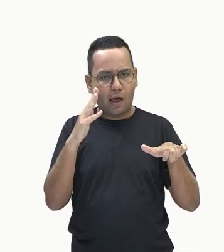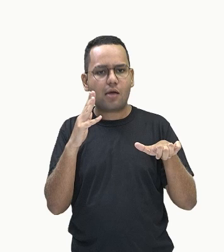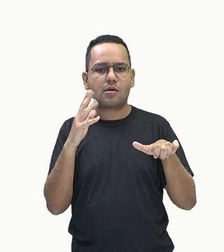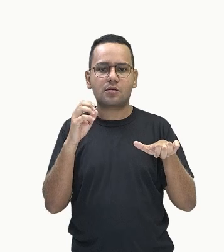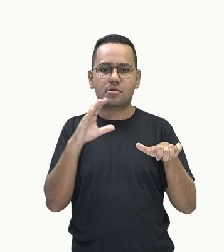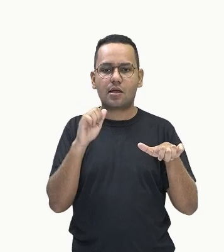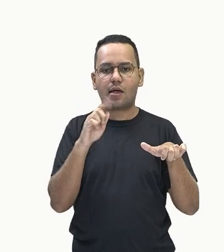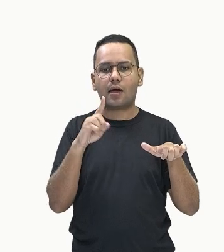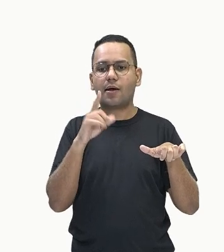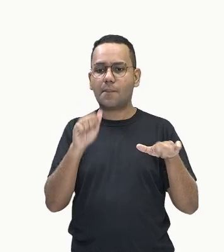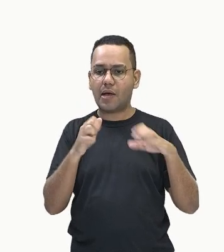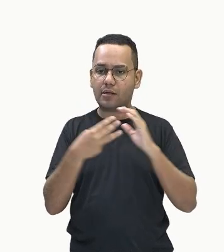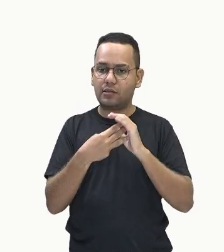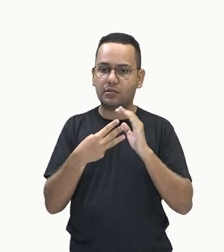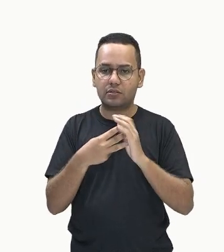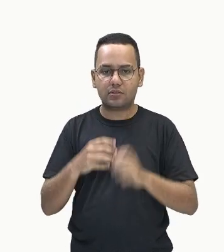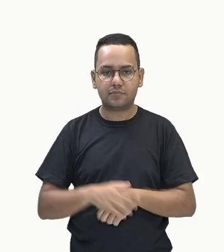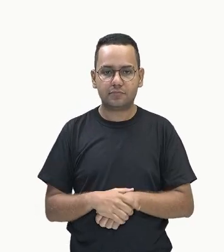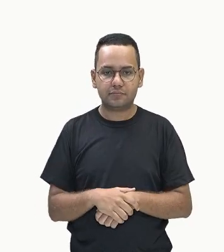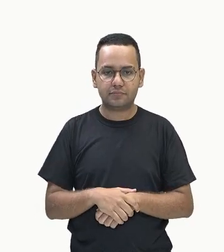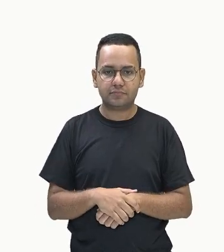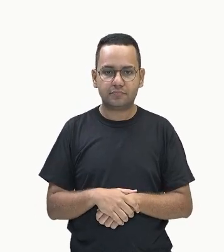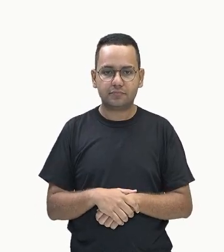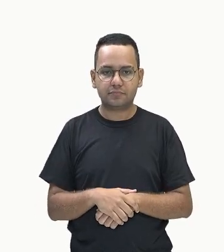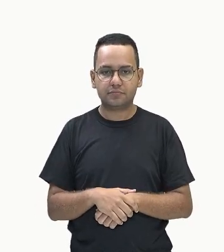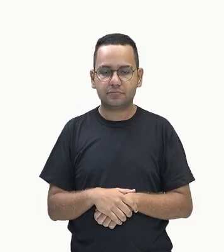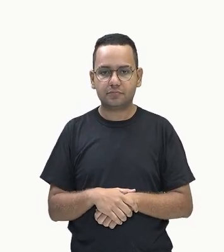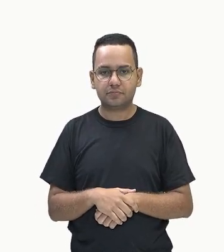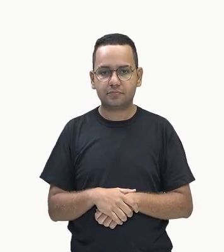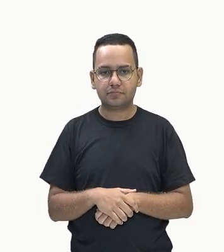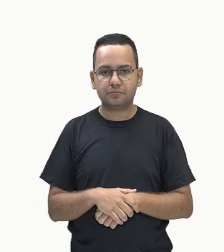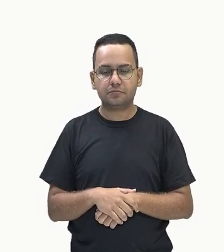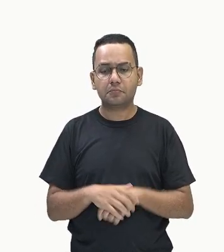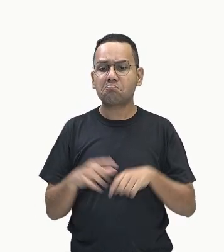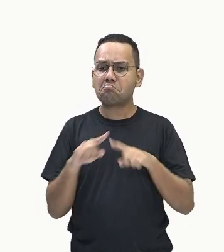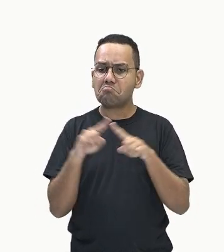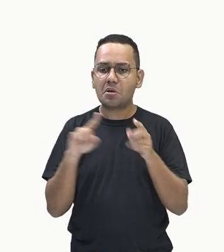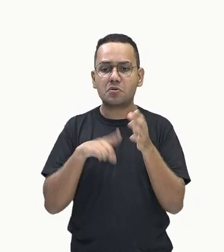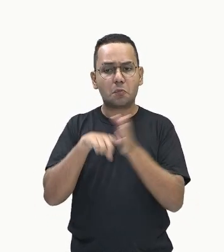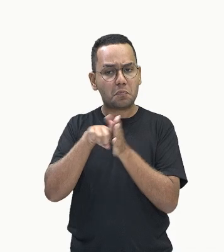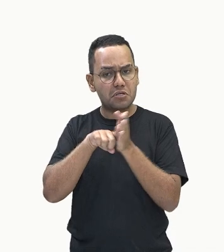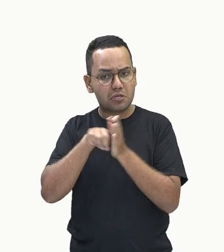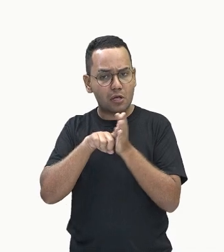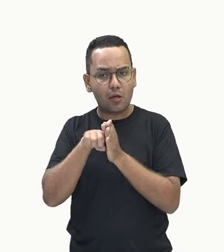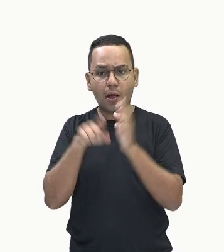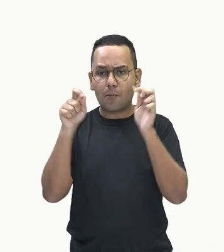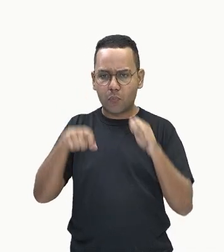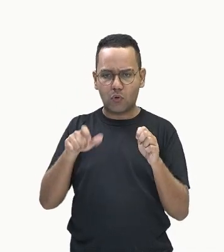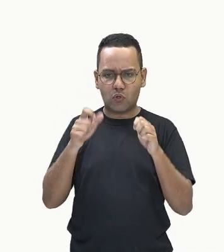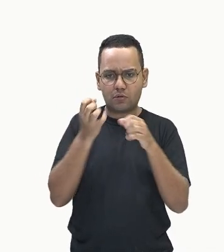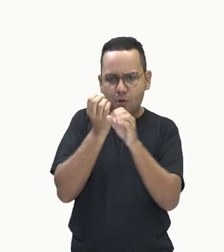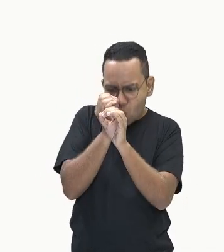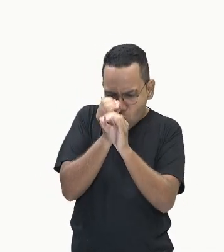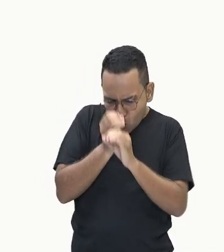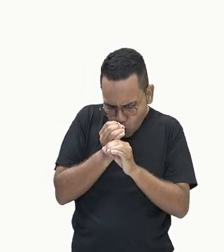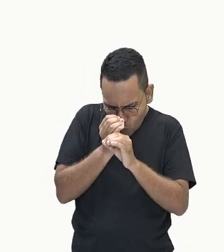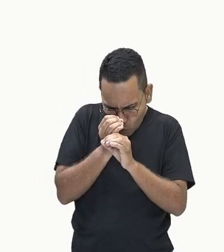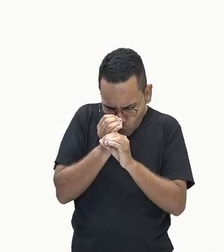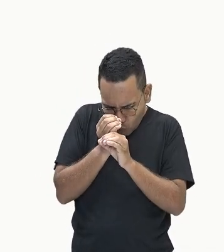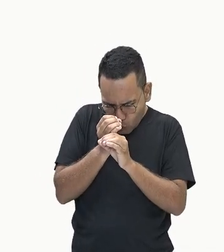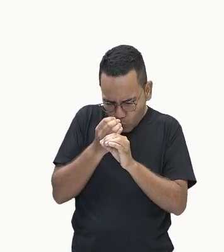é alguém, um pesquisador, né, um médico, um biomédico, um biólogo, observando no microscópio, ele vai ter essa impressão de que é um